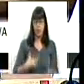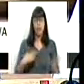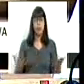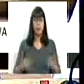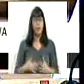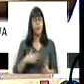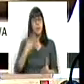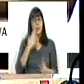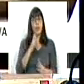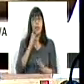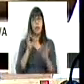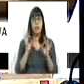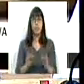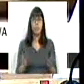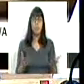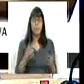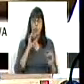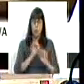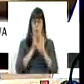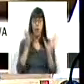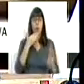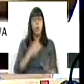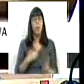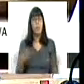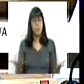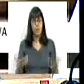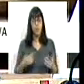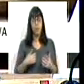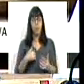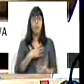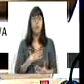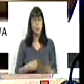colocou, creio que a resposta está dada e com clareza como pediu e como